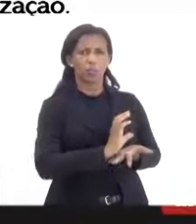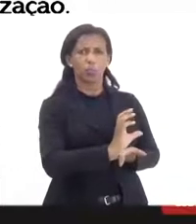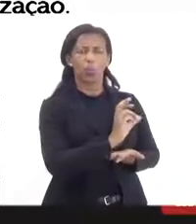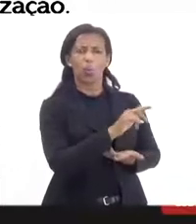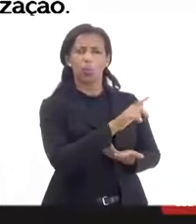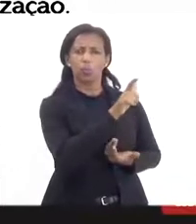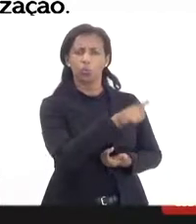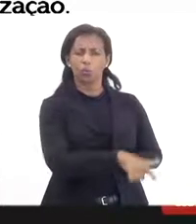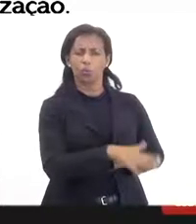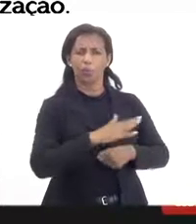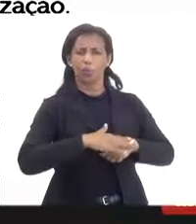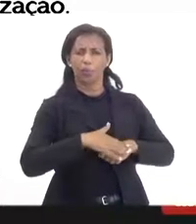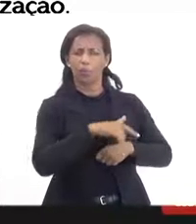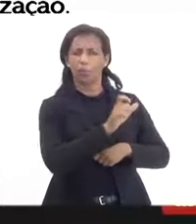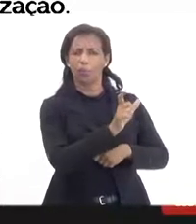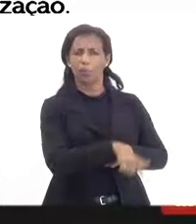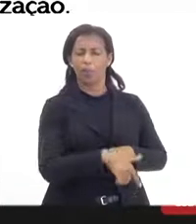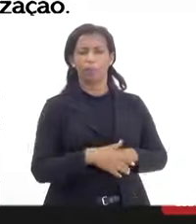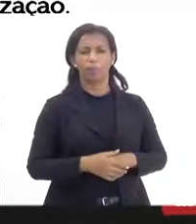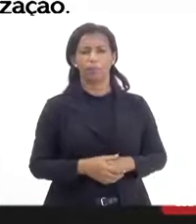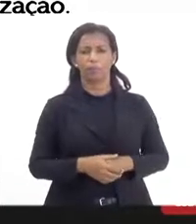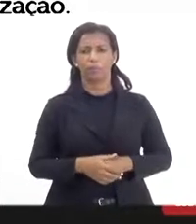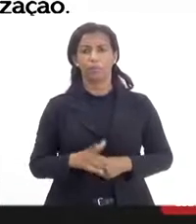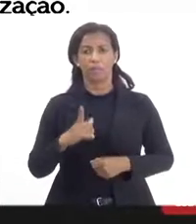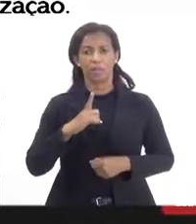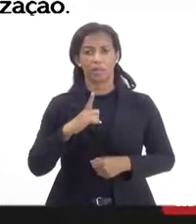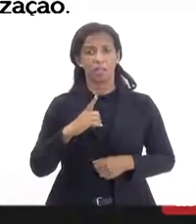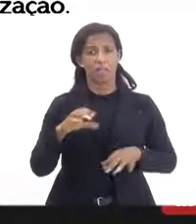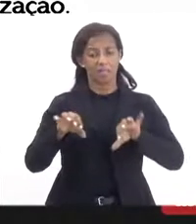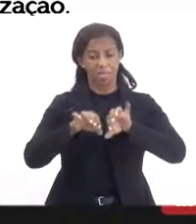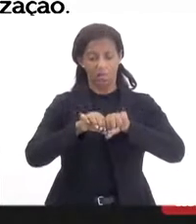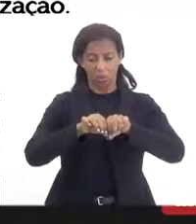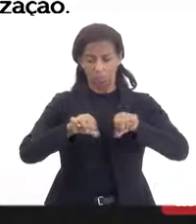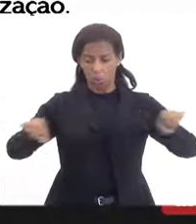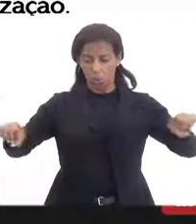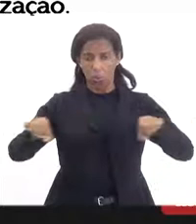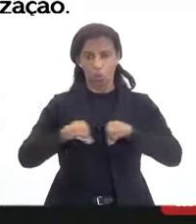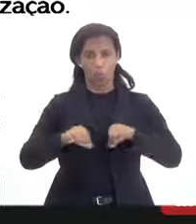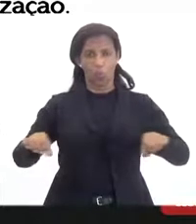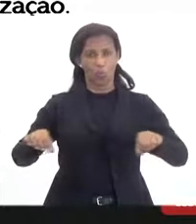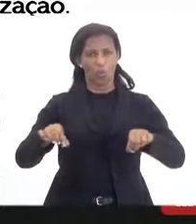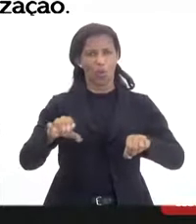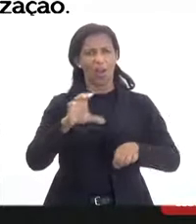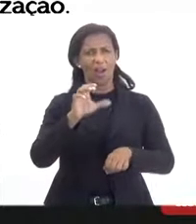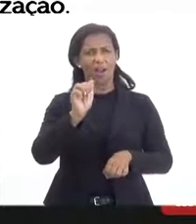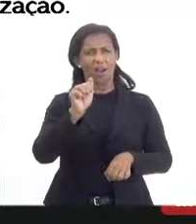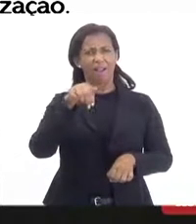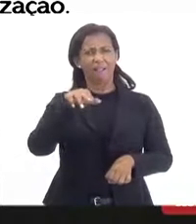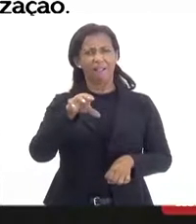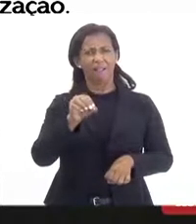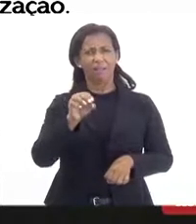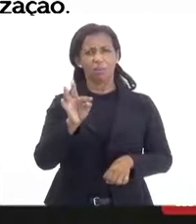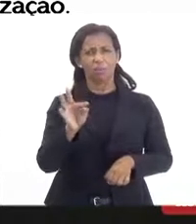fiscalização. E aí nós chamamos aqui a questão de tubos, flanges, conexões,